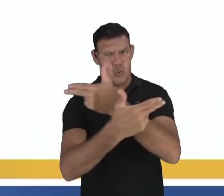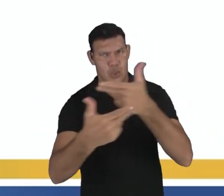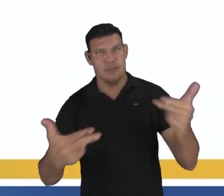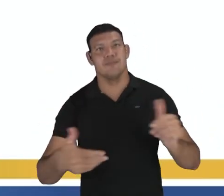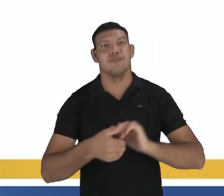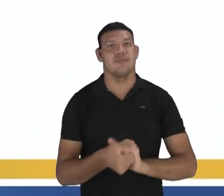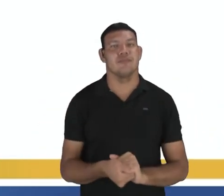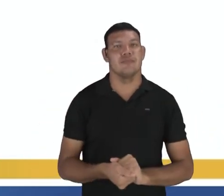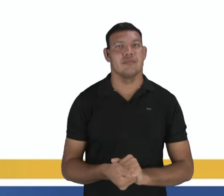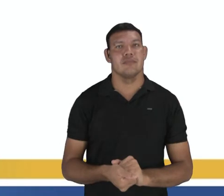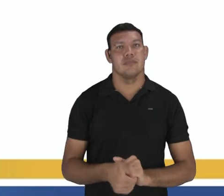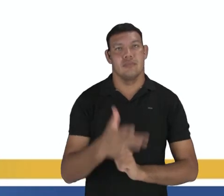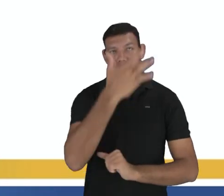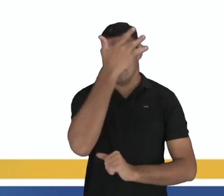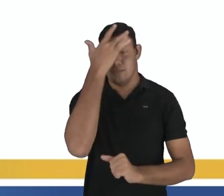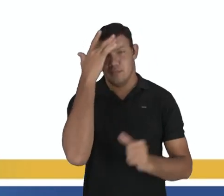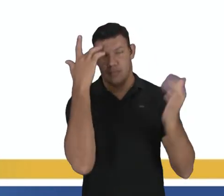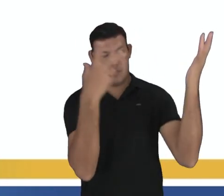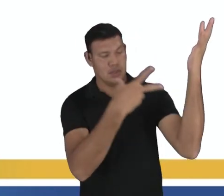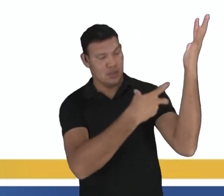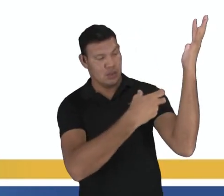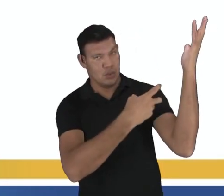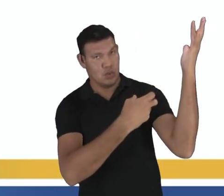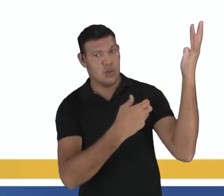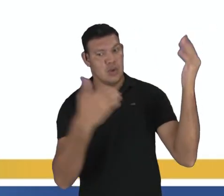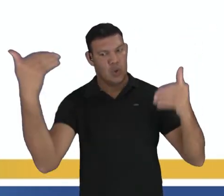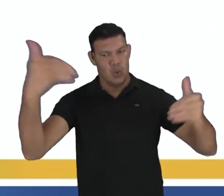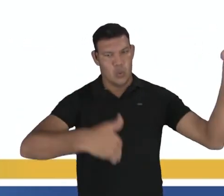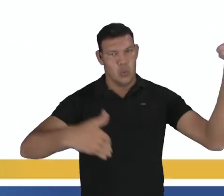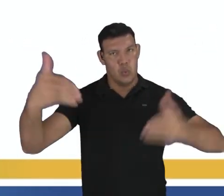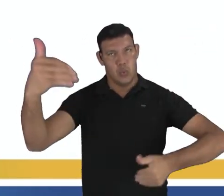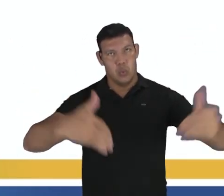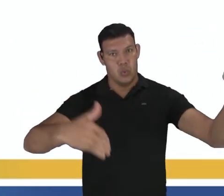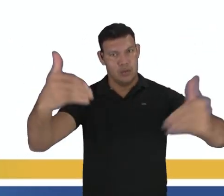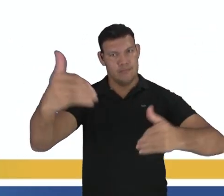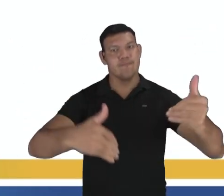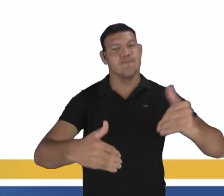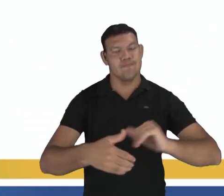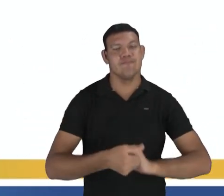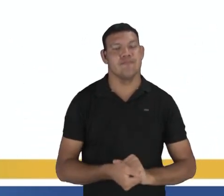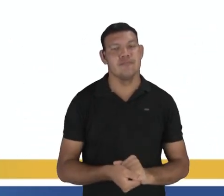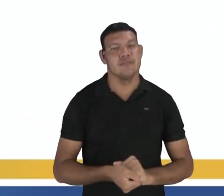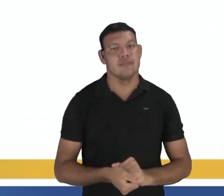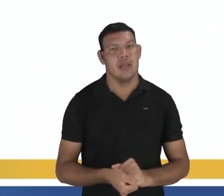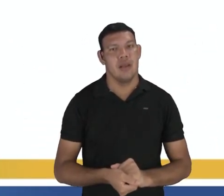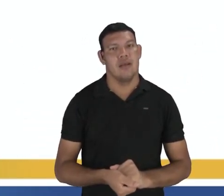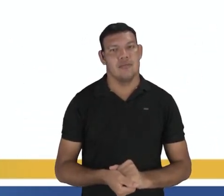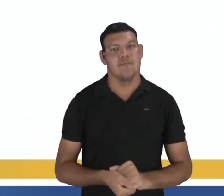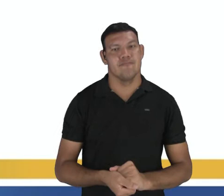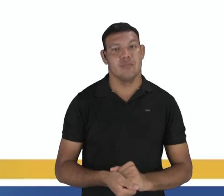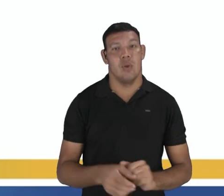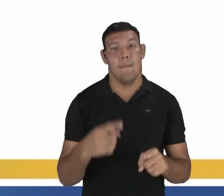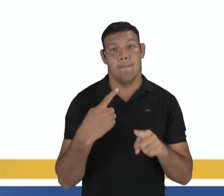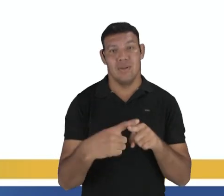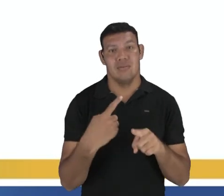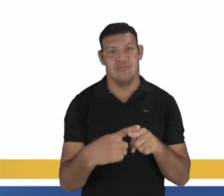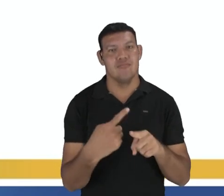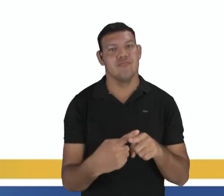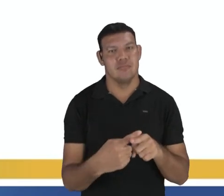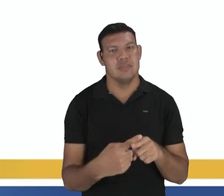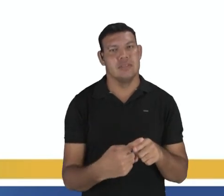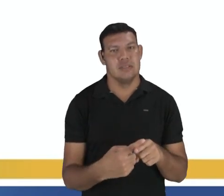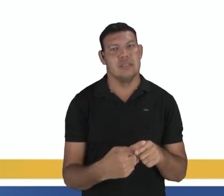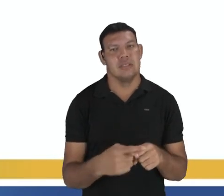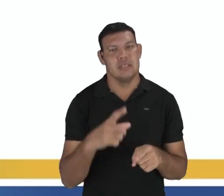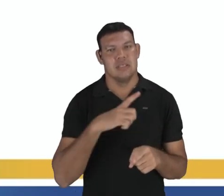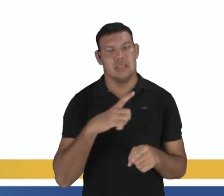gente tinha os seringueiros, que eram os homens que vinham para os seringais, eles já vinham endividados por conta desse